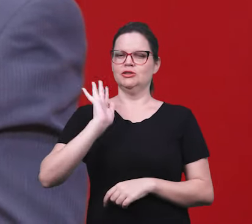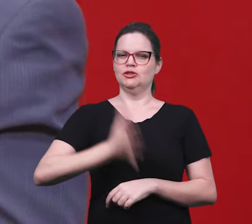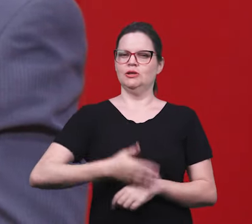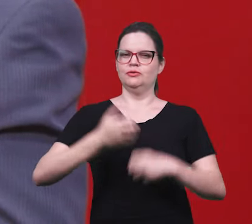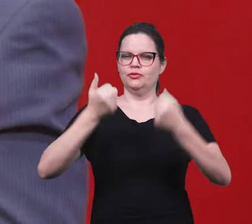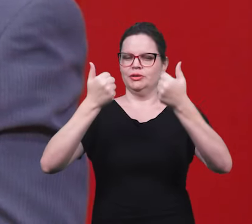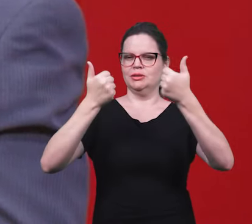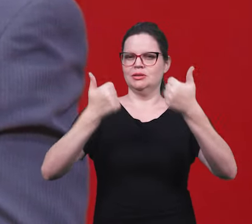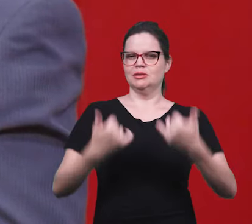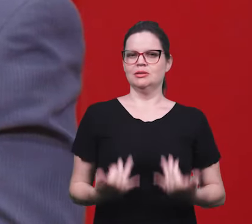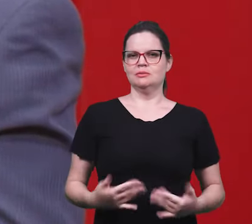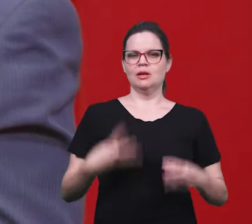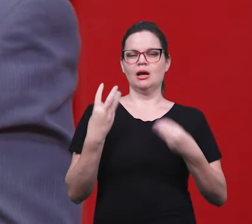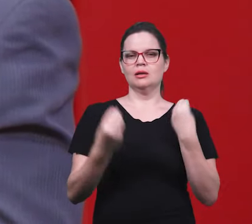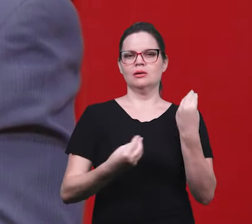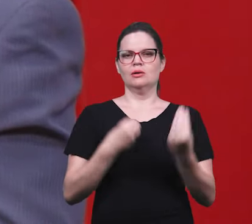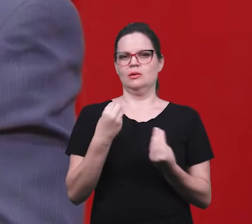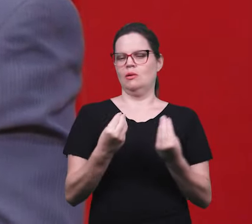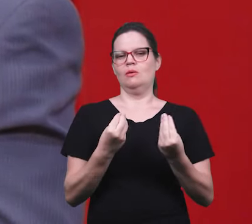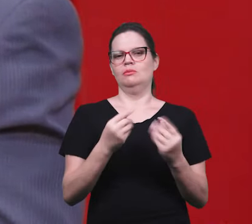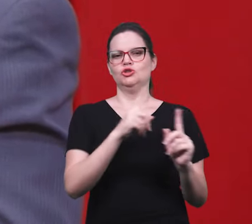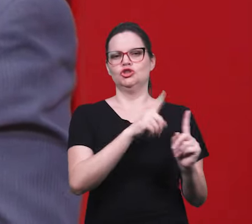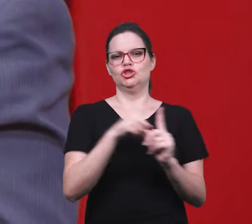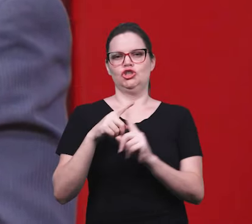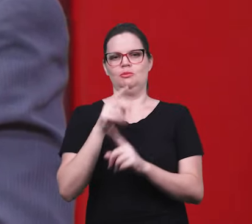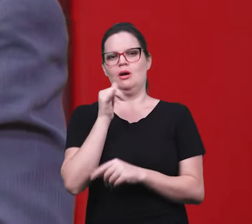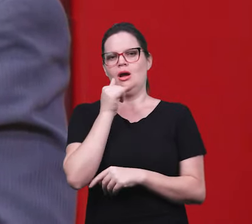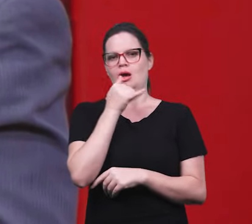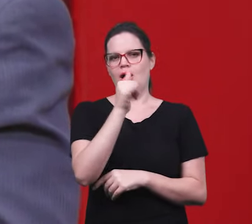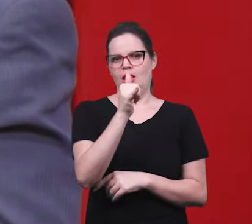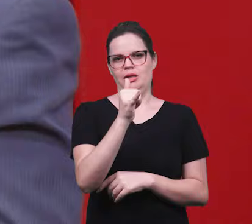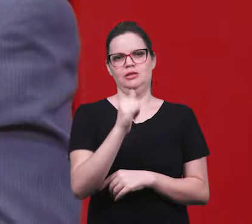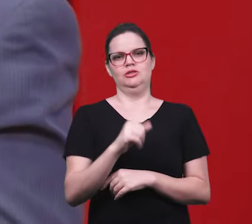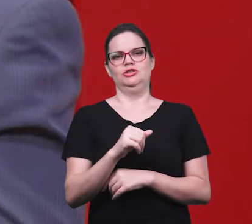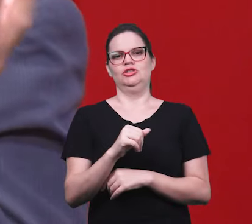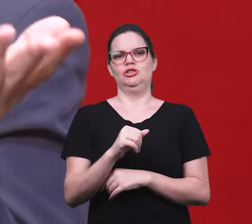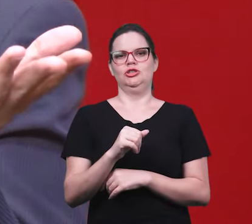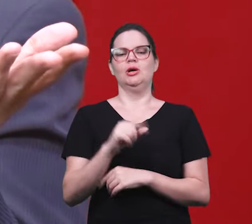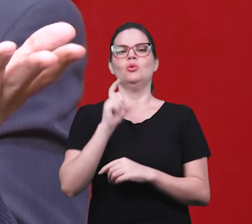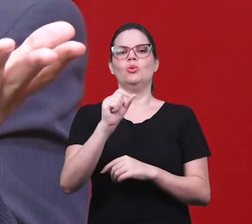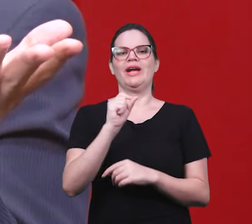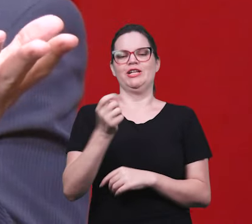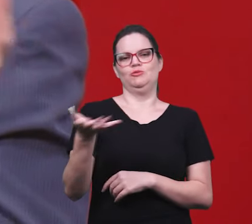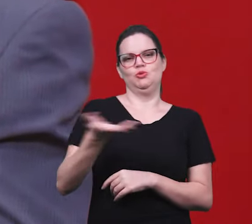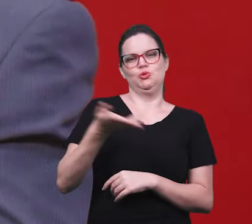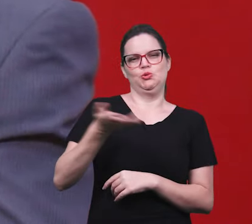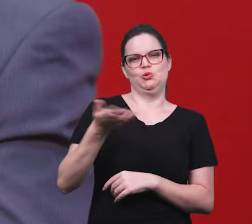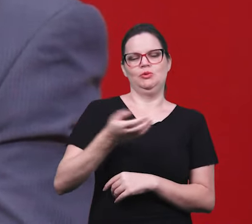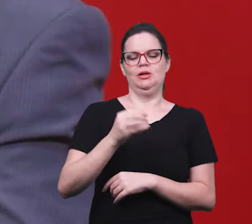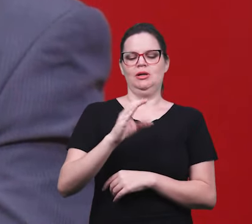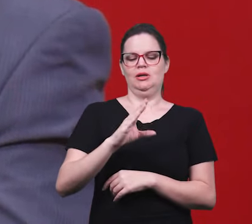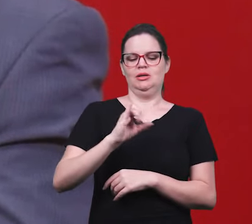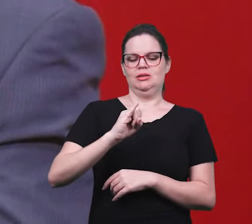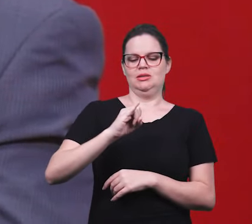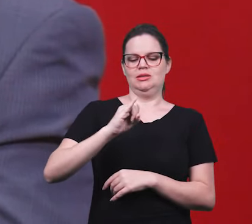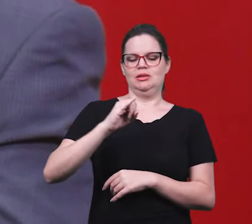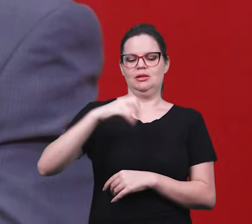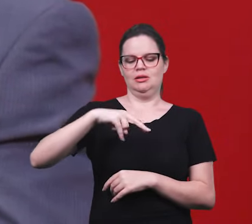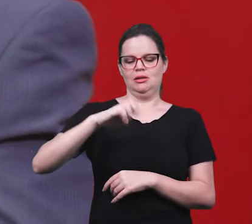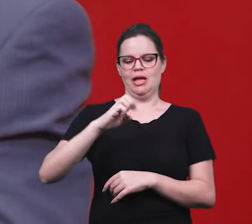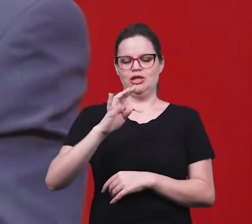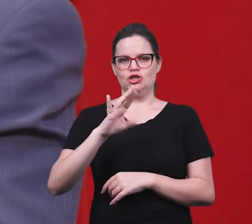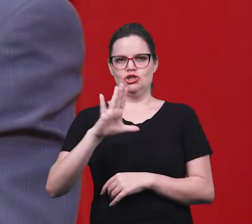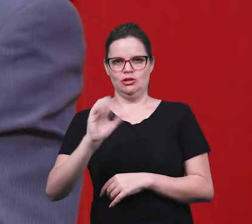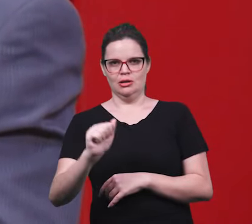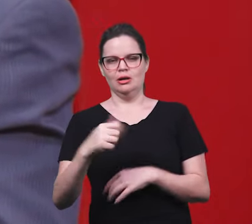outras formas de energia, né, energia cinética, a própria energia gravitacional, já que a gente falou do Sol e